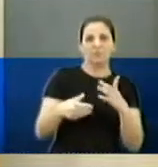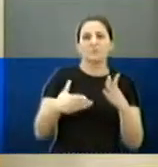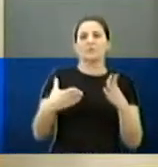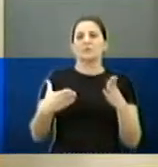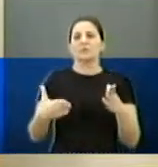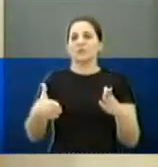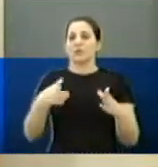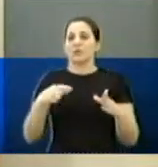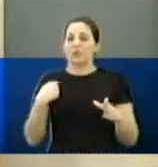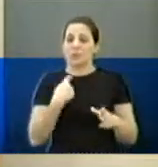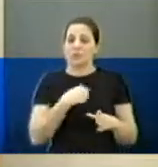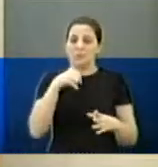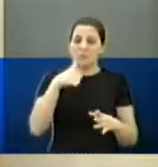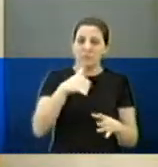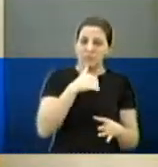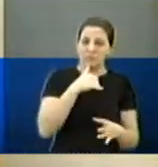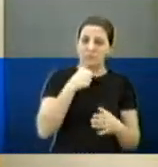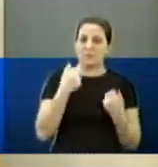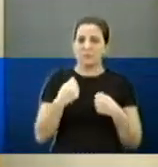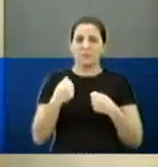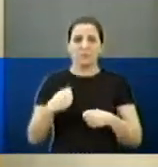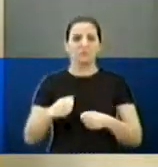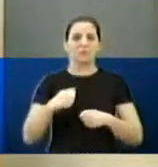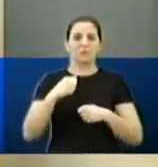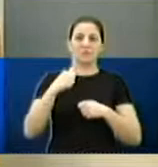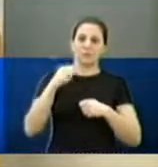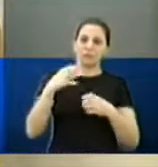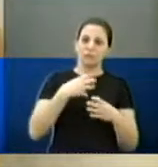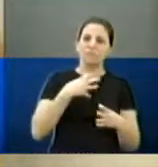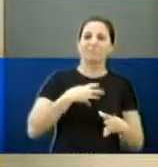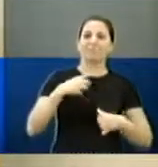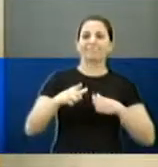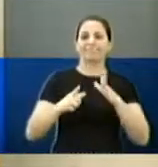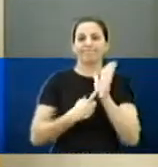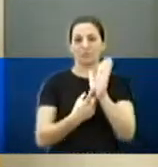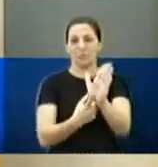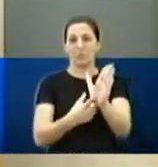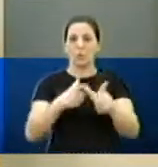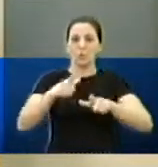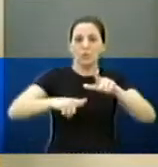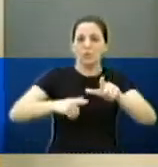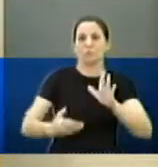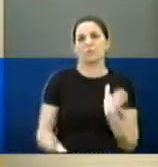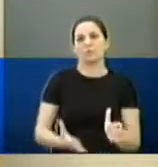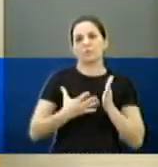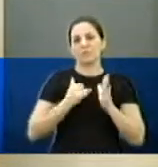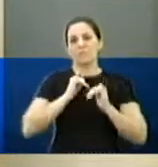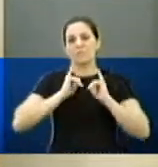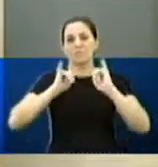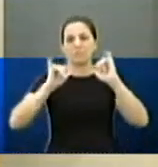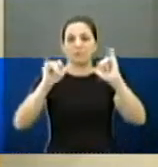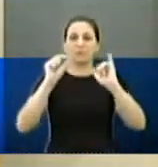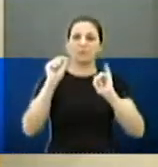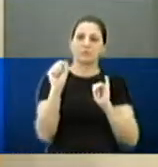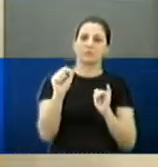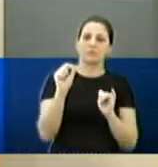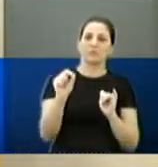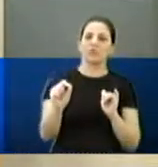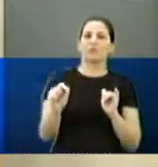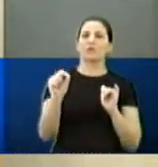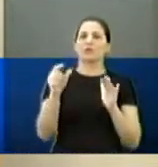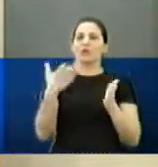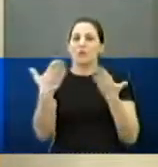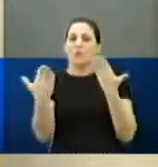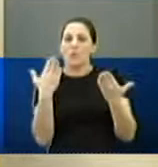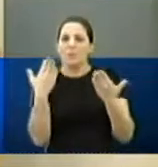gente deprimida pela necessidade e situação que essas pessoas apresentam. O meu trabalho é levantar as informações. Eu tive como